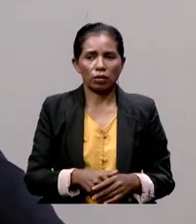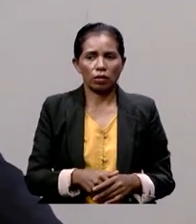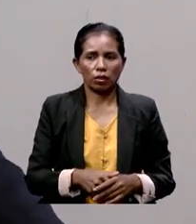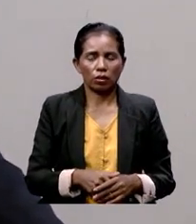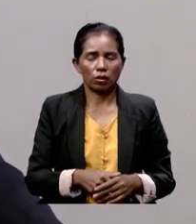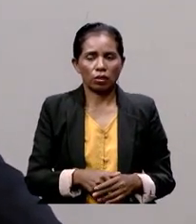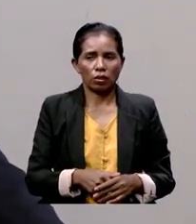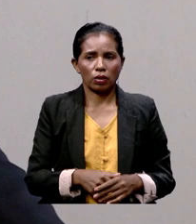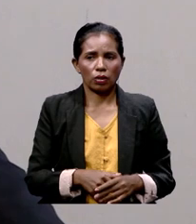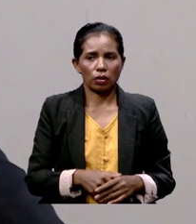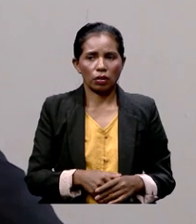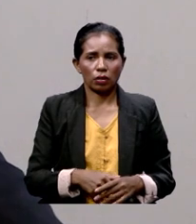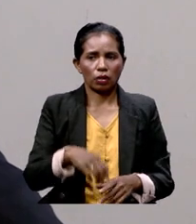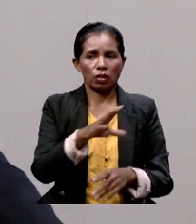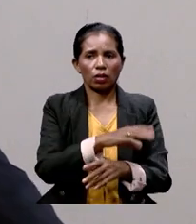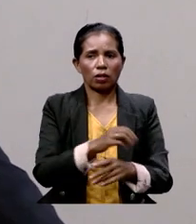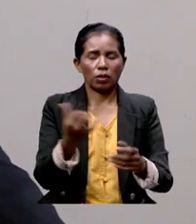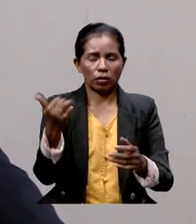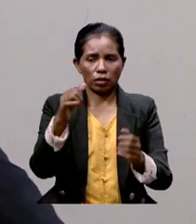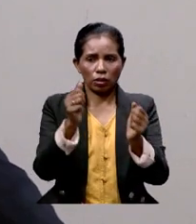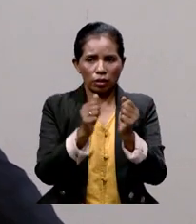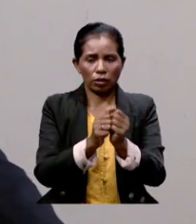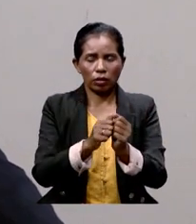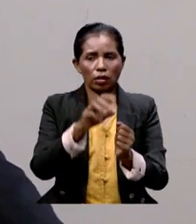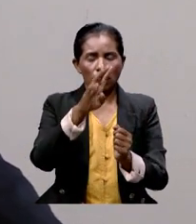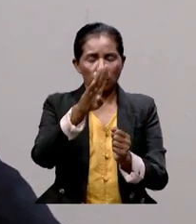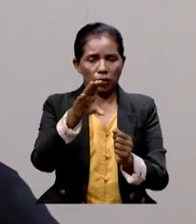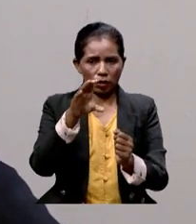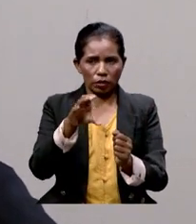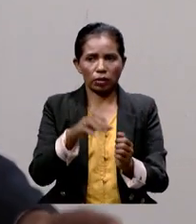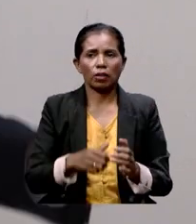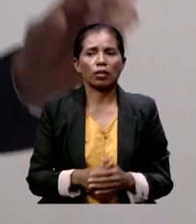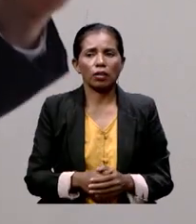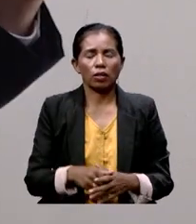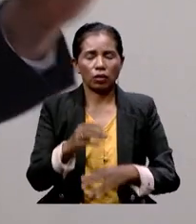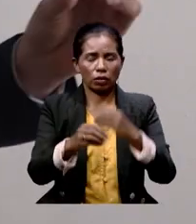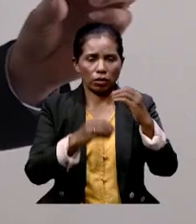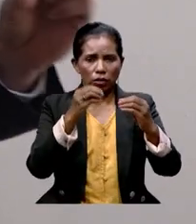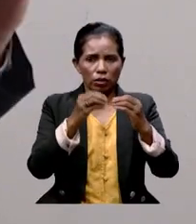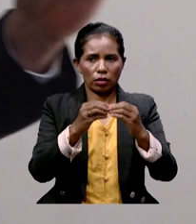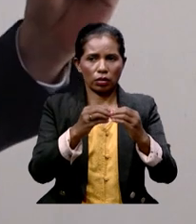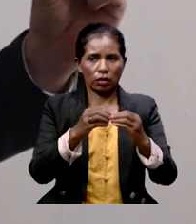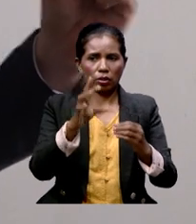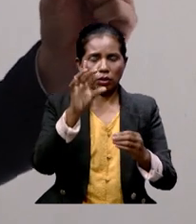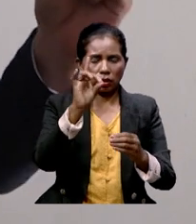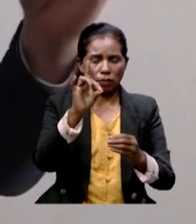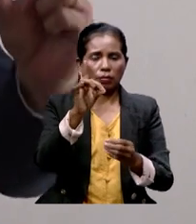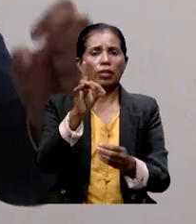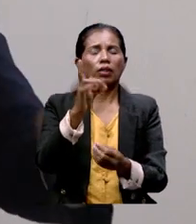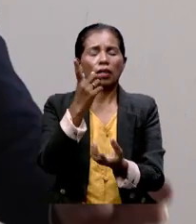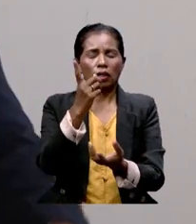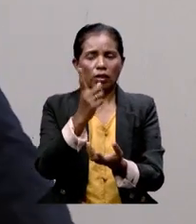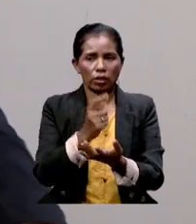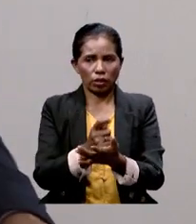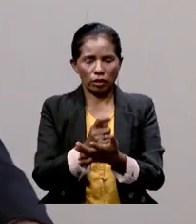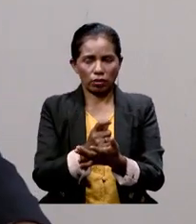se né cala vez 80 ona, tama se cara vez 400 dólar ona, né significa né 800 em termos de seda né